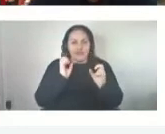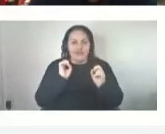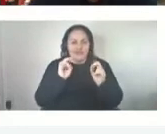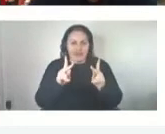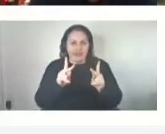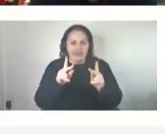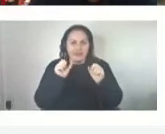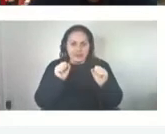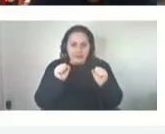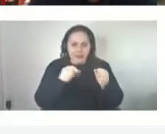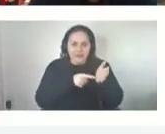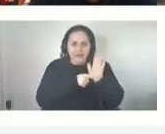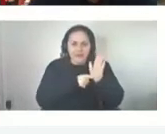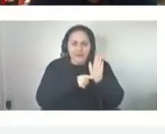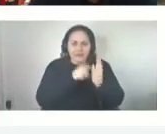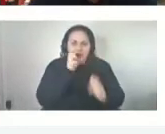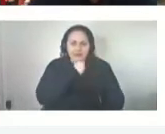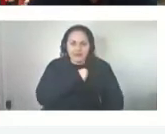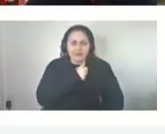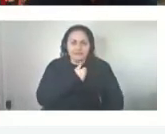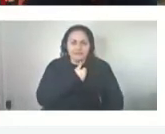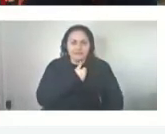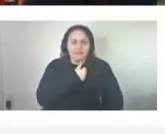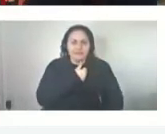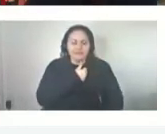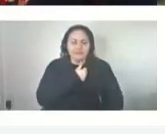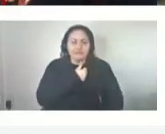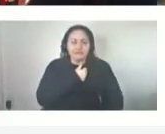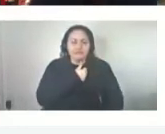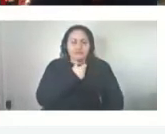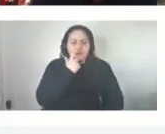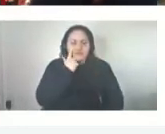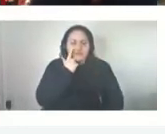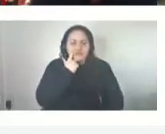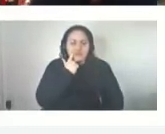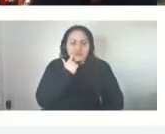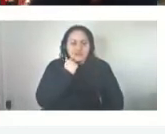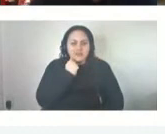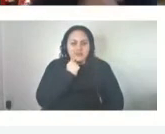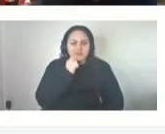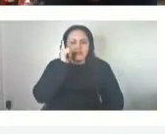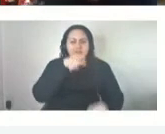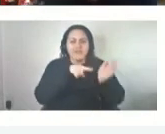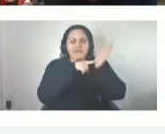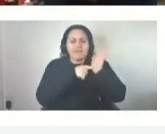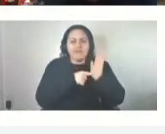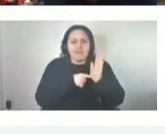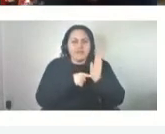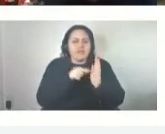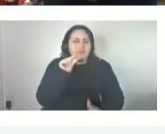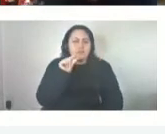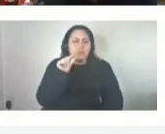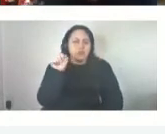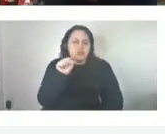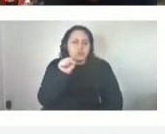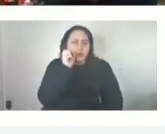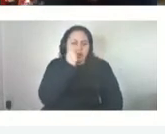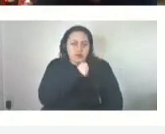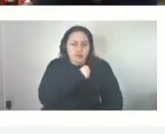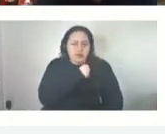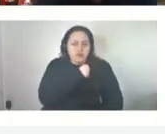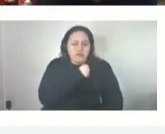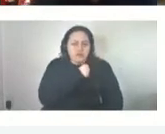puderem colocar o vídeo, se tiver no ponto, eu peço que vocês coloquem aí, que é um vídeo de alguns segundos só.